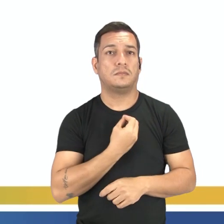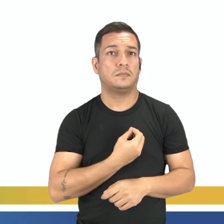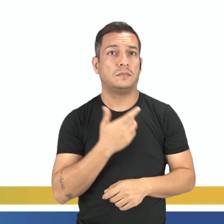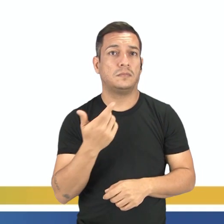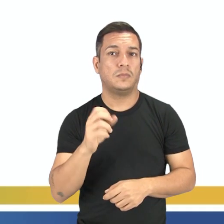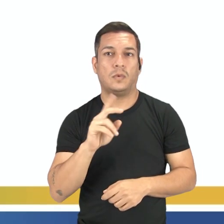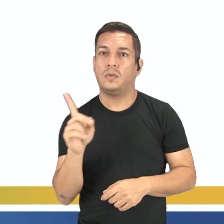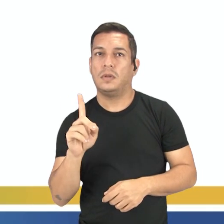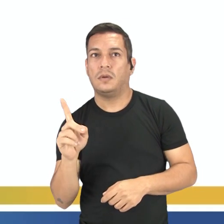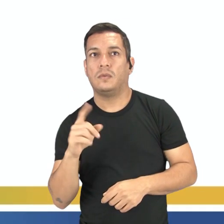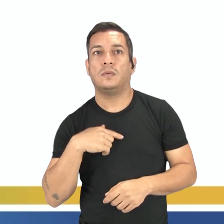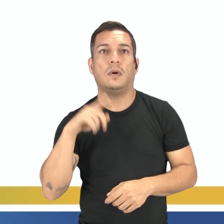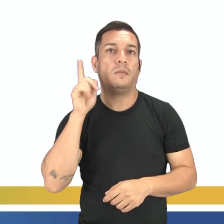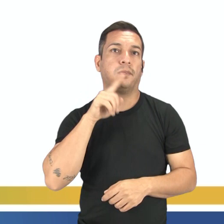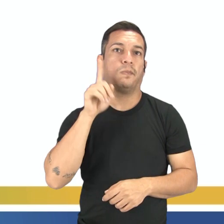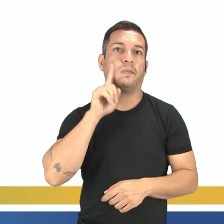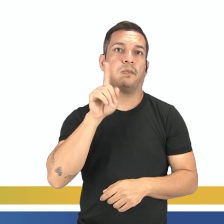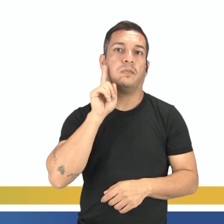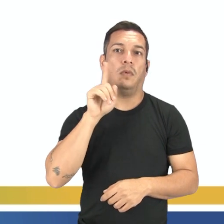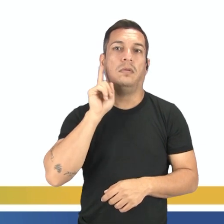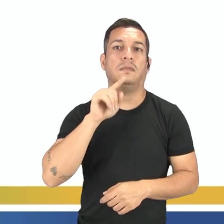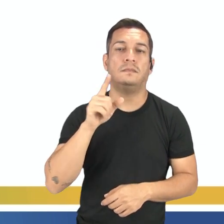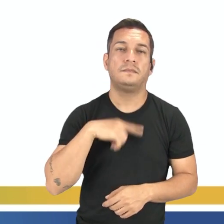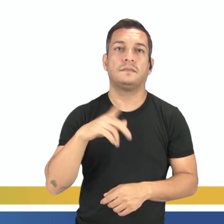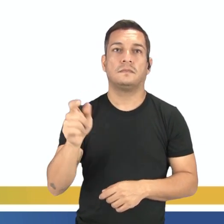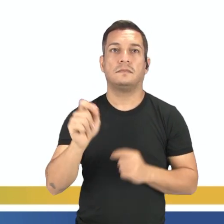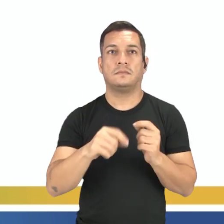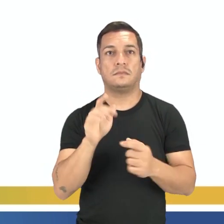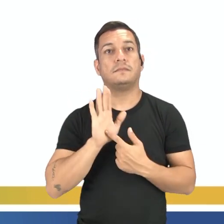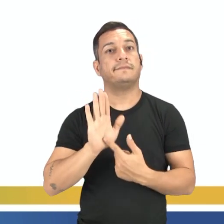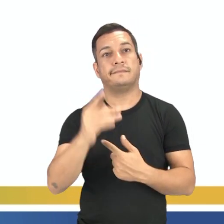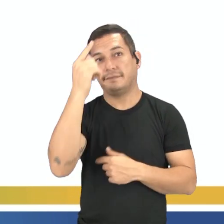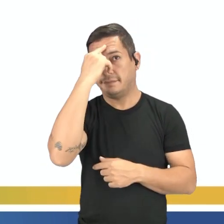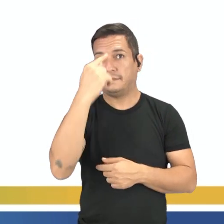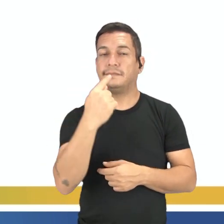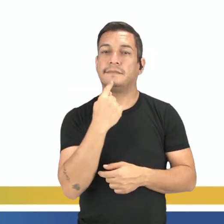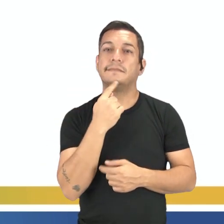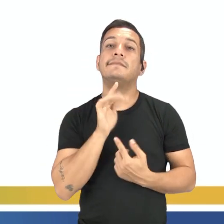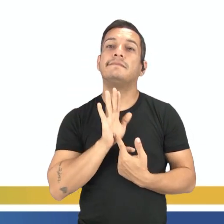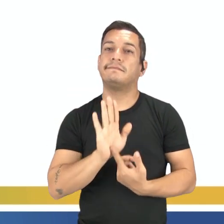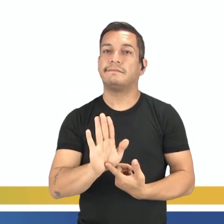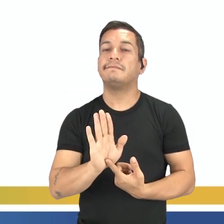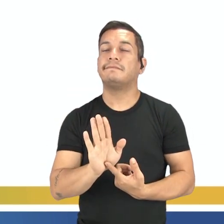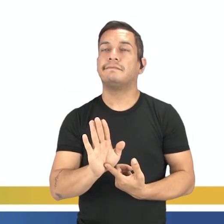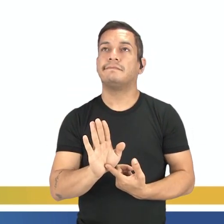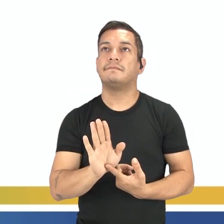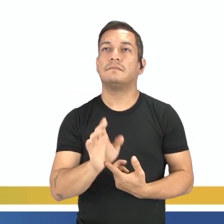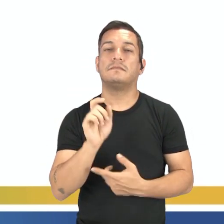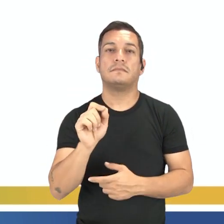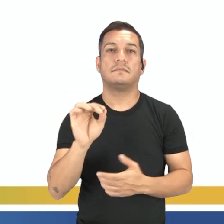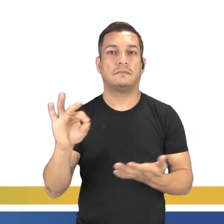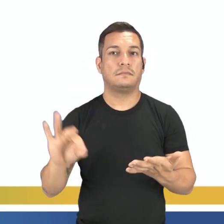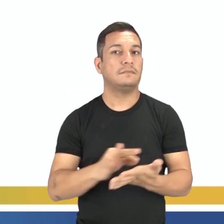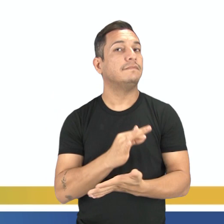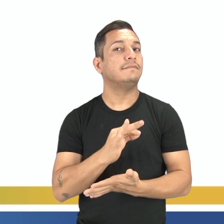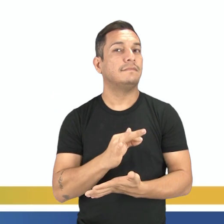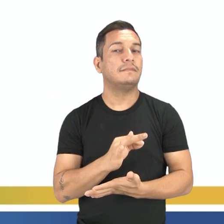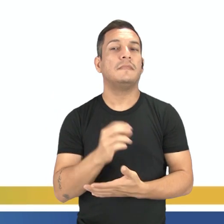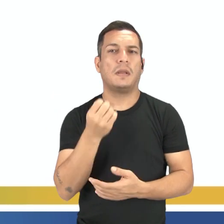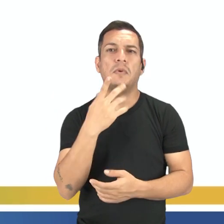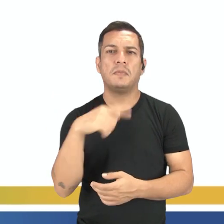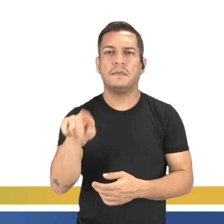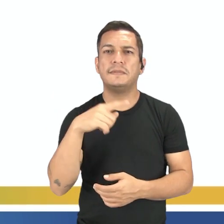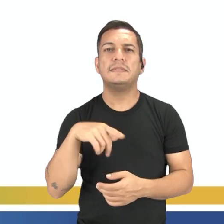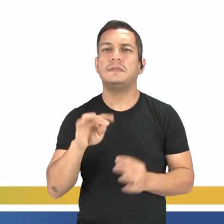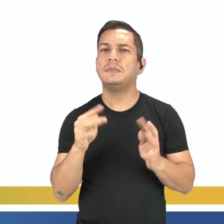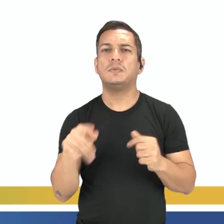dela, os Estados Unidos, como a própria ilustração diz aí, mostra, né, assina. É bom para